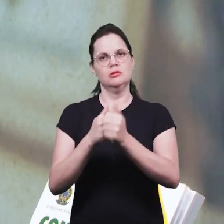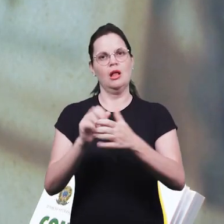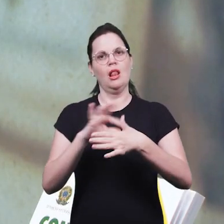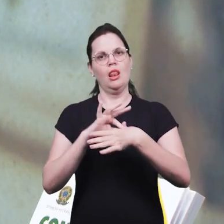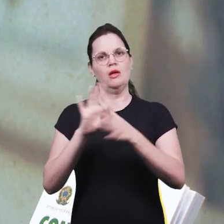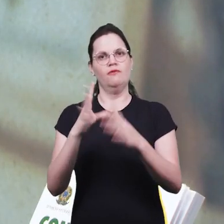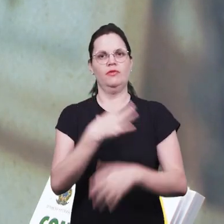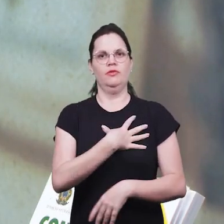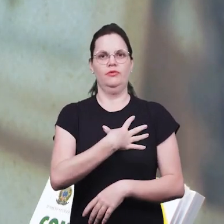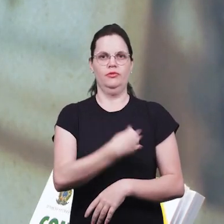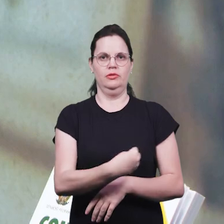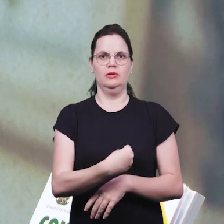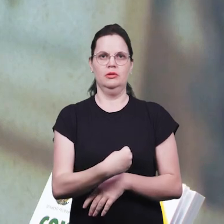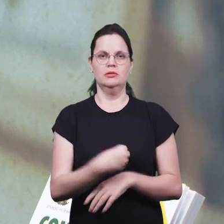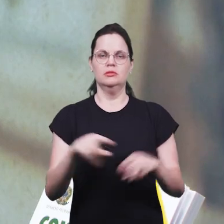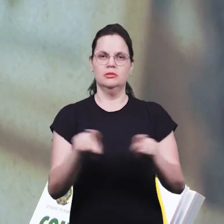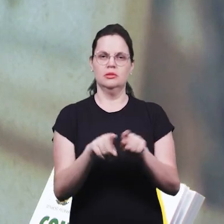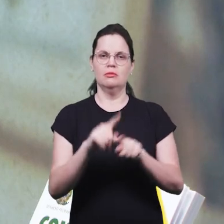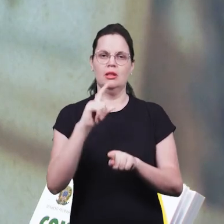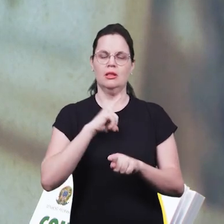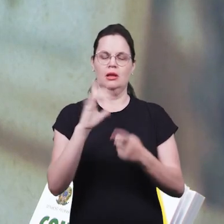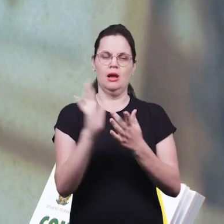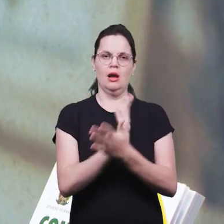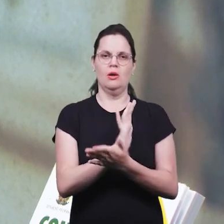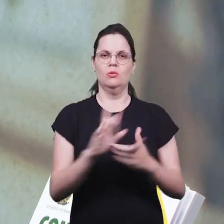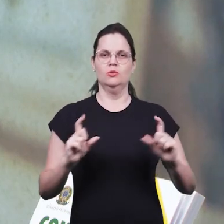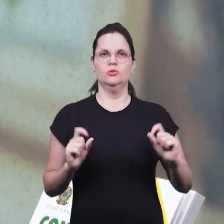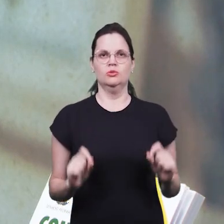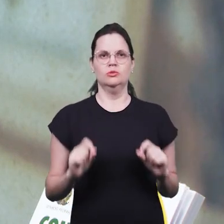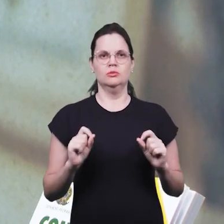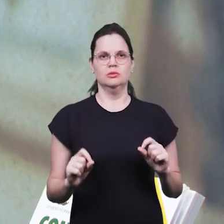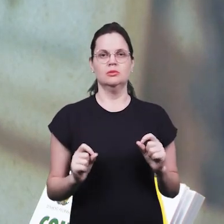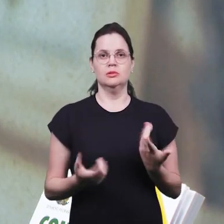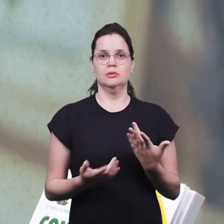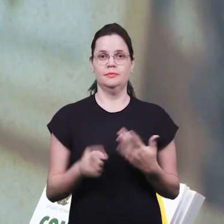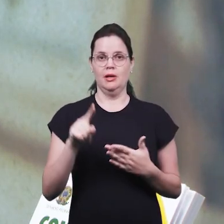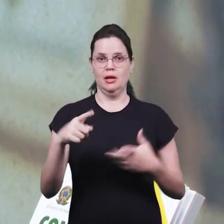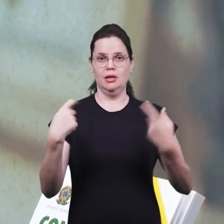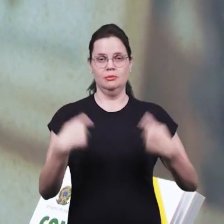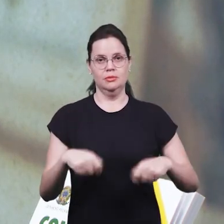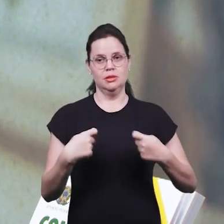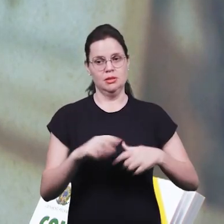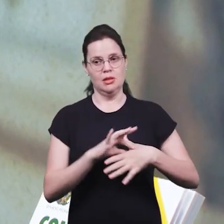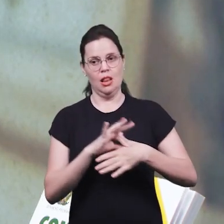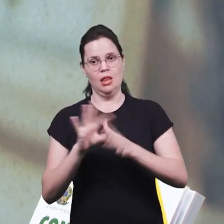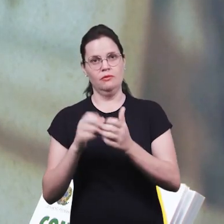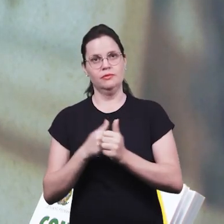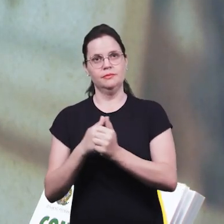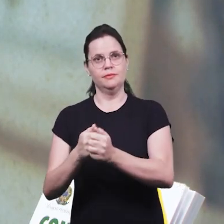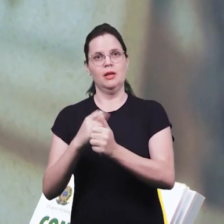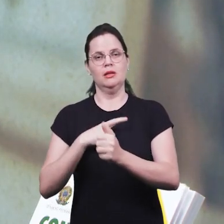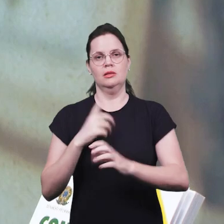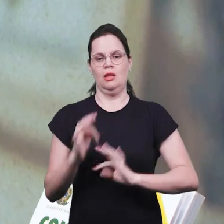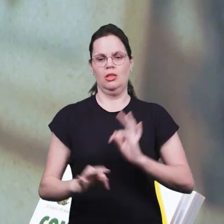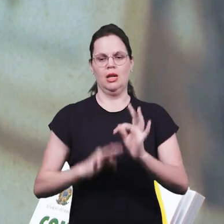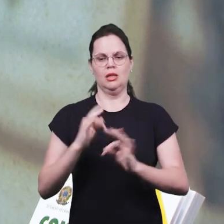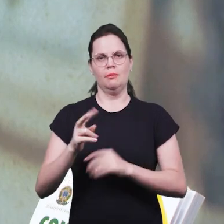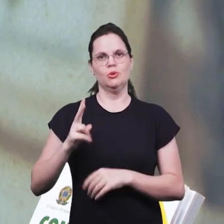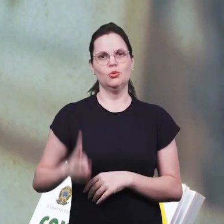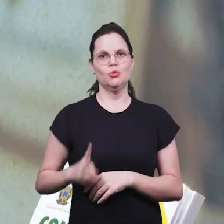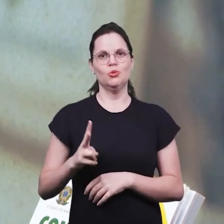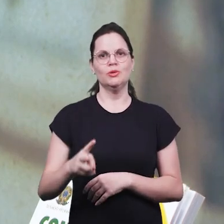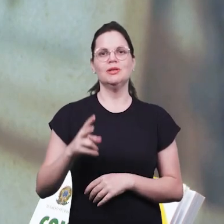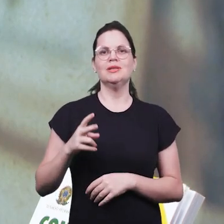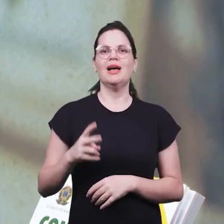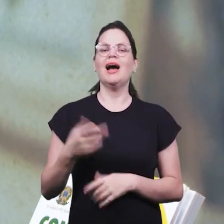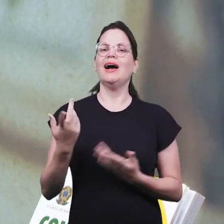filhos, até inclusive naqueles casos, doutores, onde que ela tem que fazer acompanhamento de um filho que tem um tratamento continuado, onde precisa